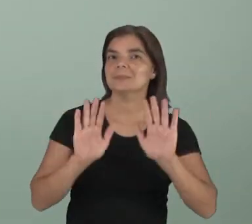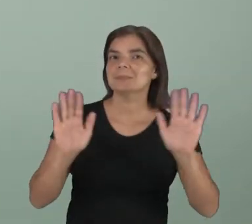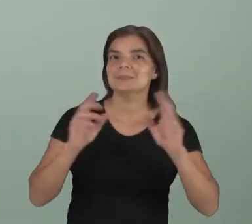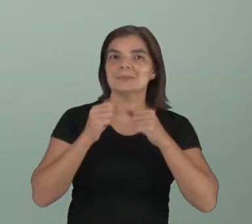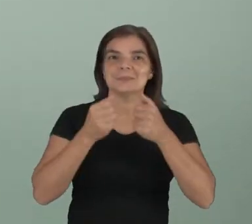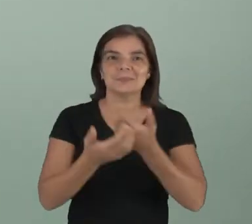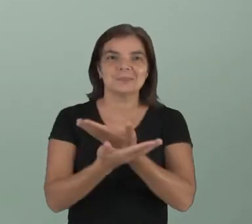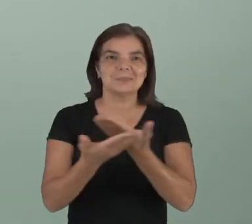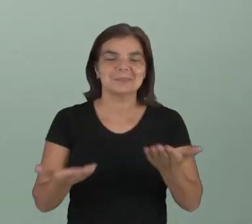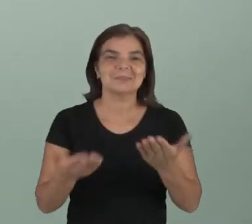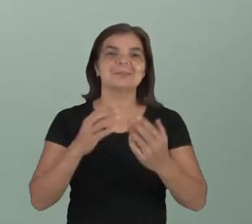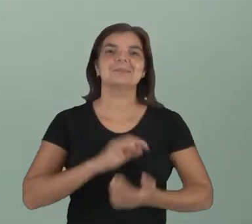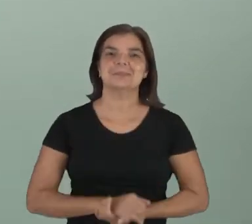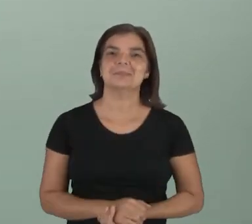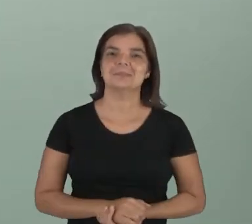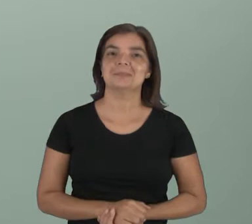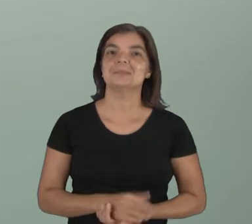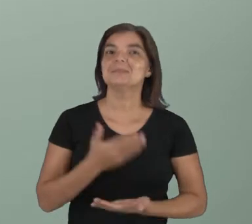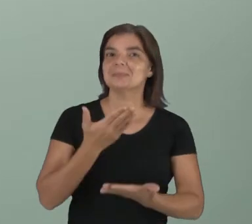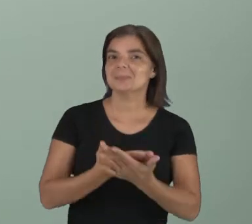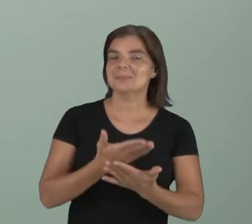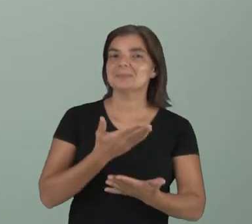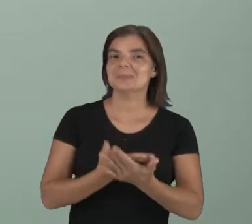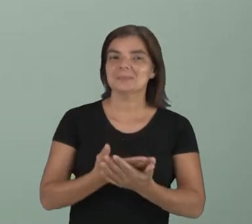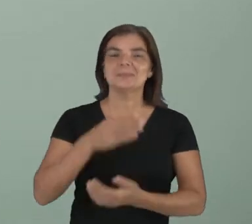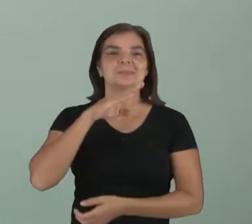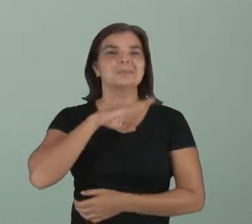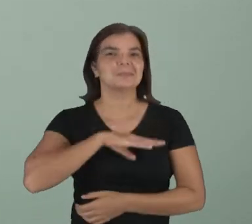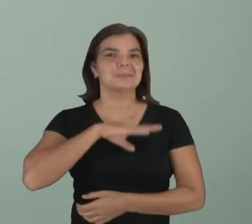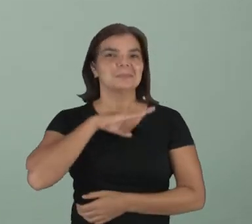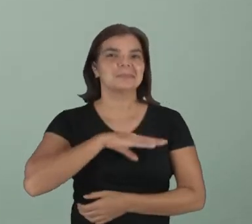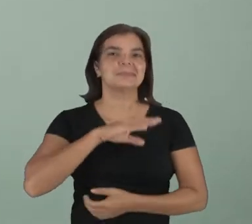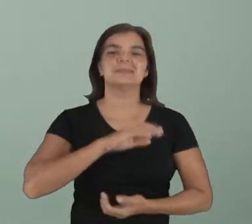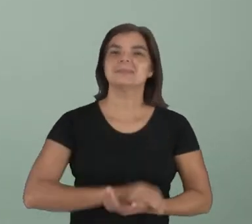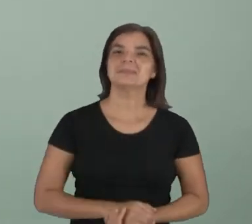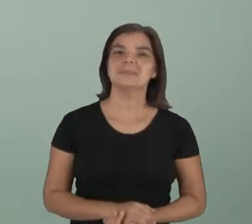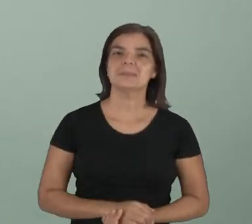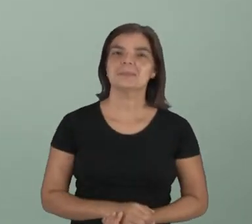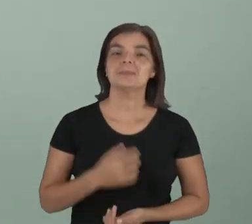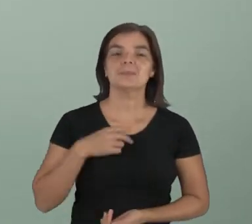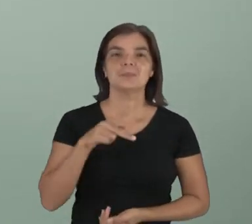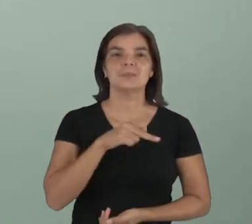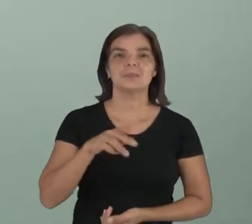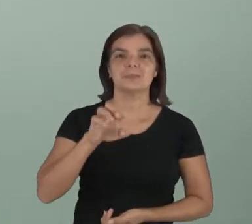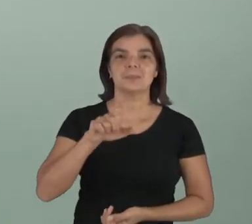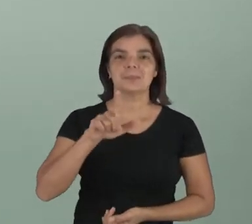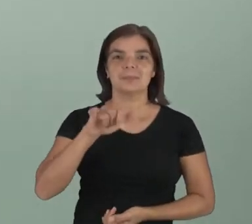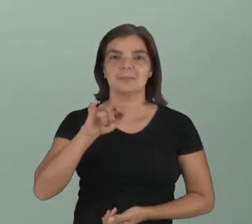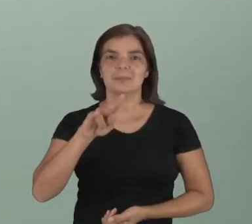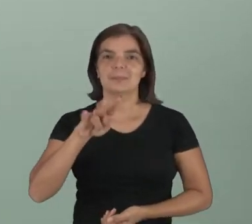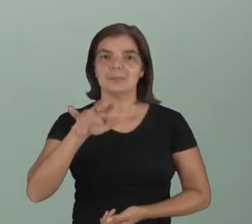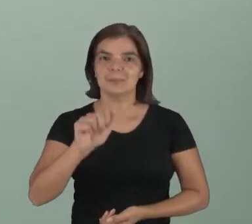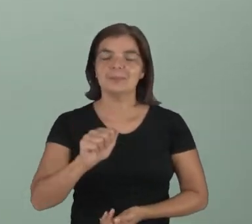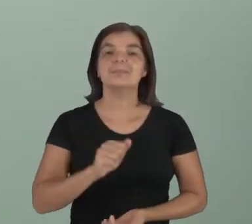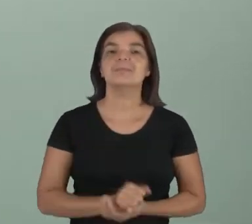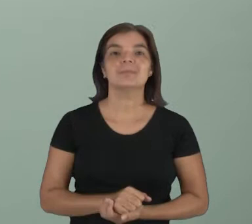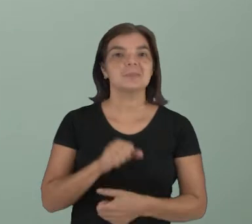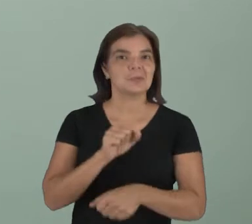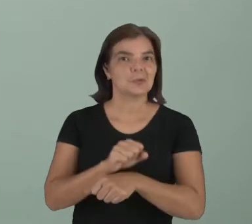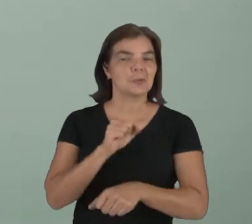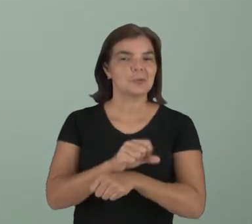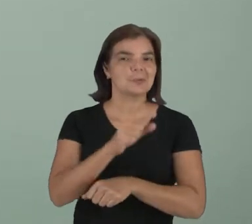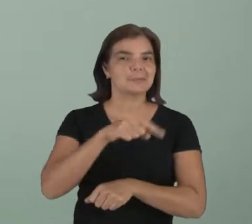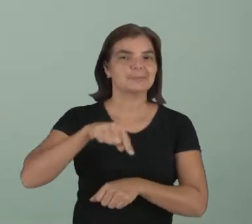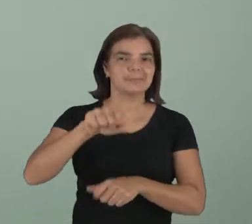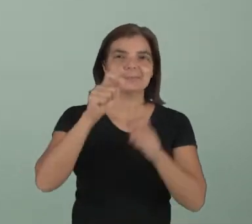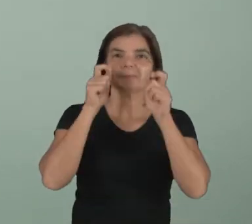Olá, tudo bem com vocês? Vamos a mais uma aula de língua portuguesa. Eu sou a professora Elívia Soares e espero que